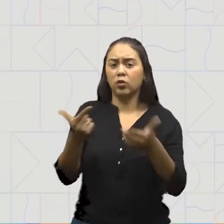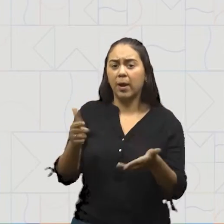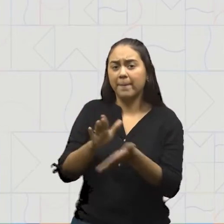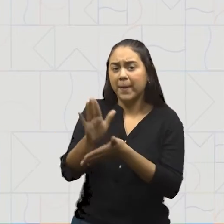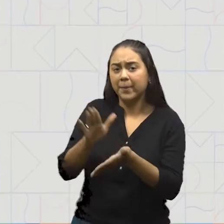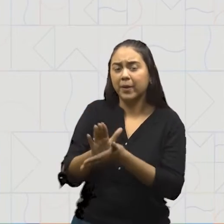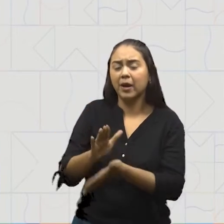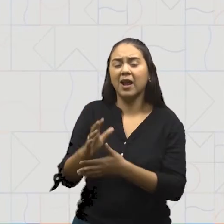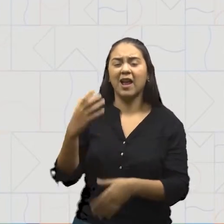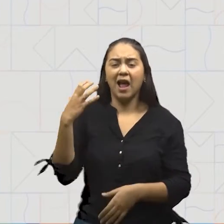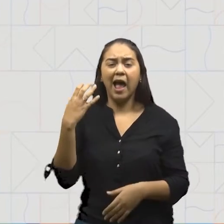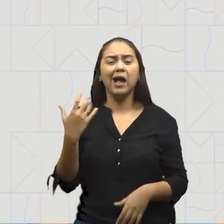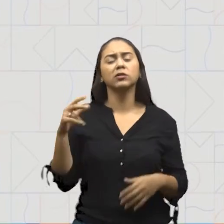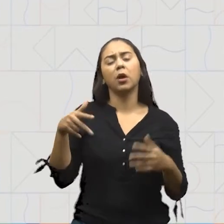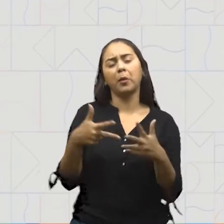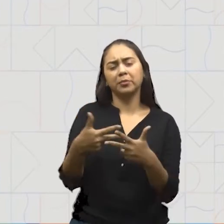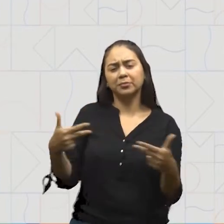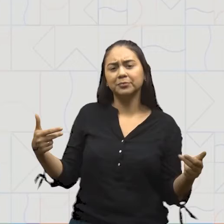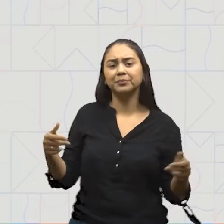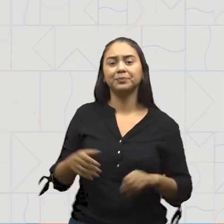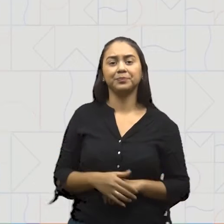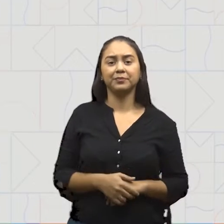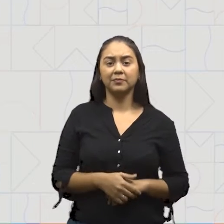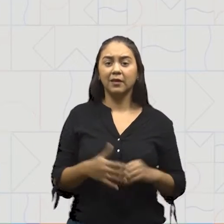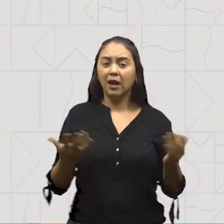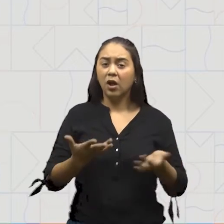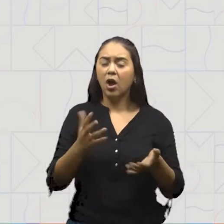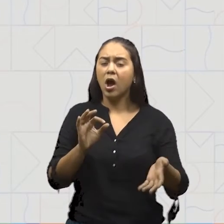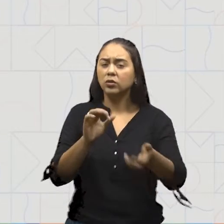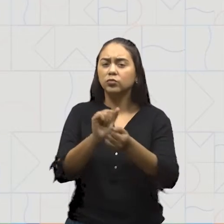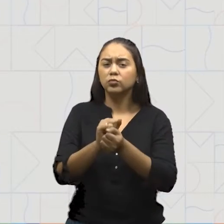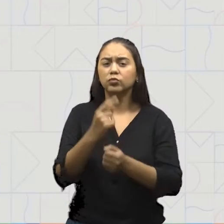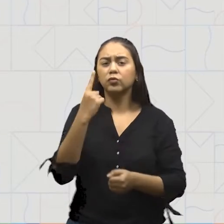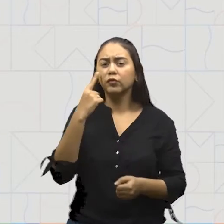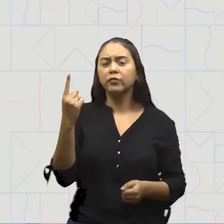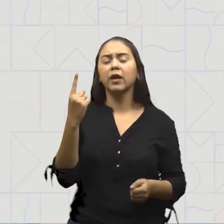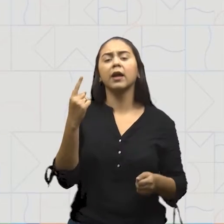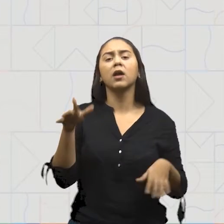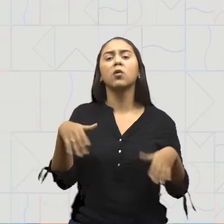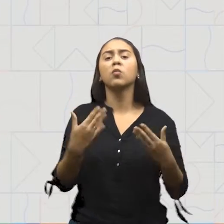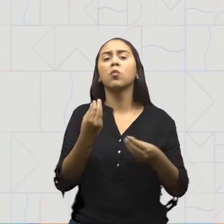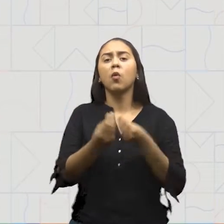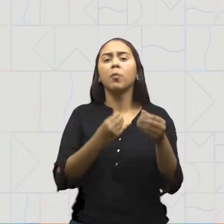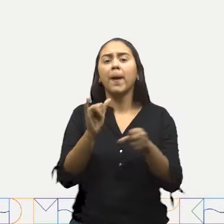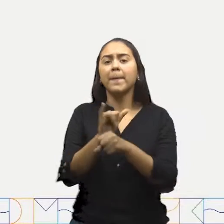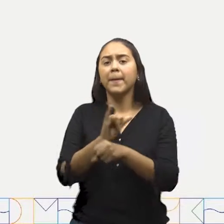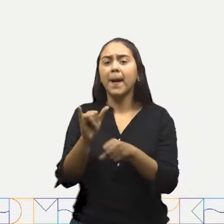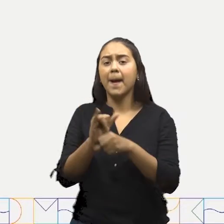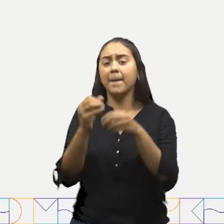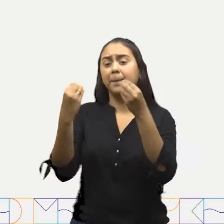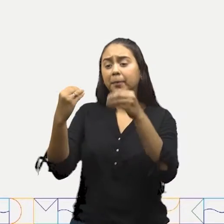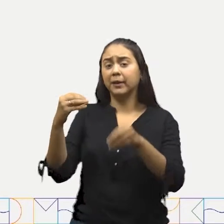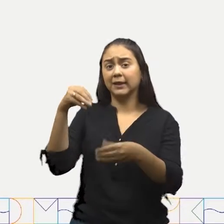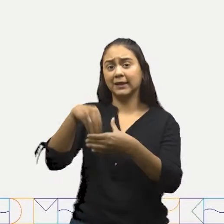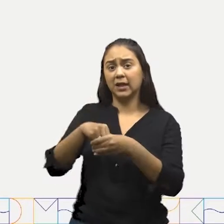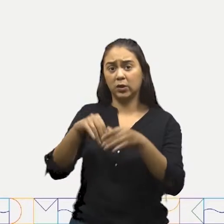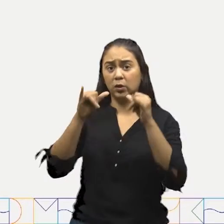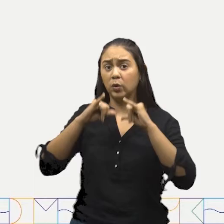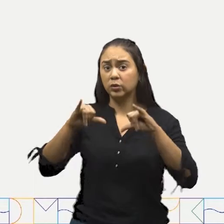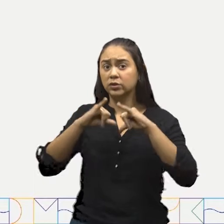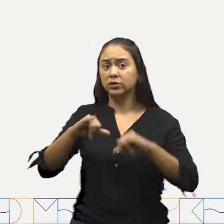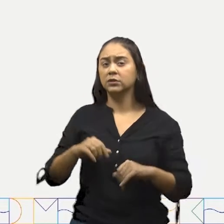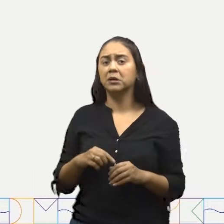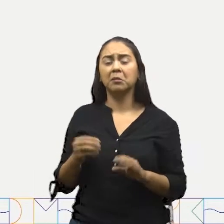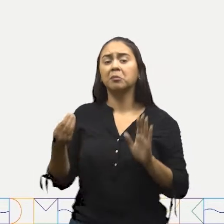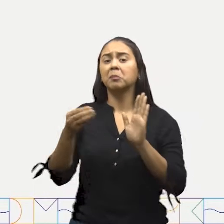impressos, rádio, entre outros. Acompanhe comigo os elementos que compõem uma notícia. O que uma